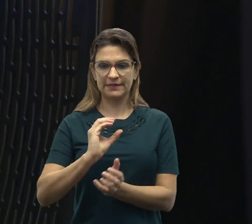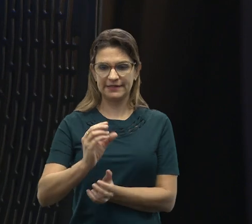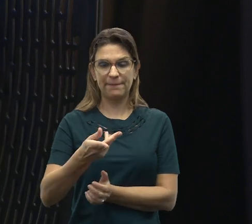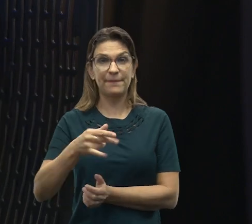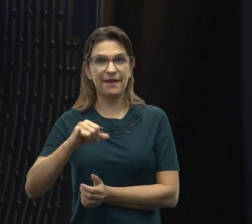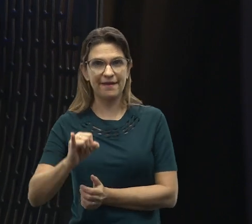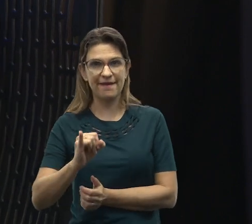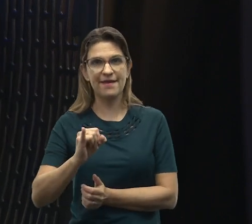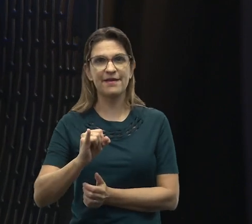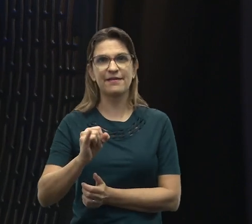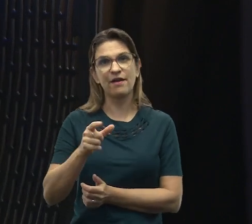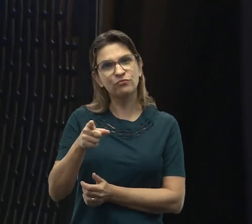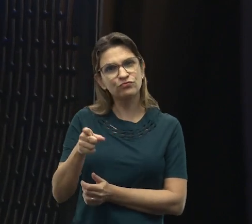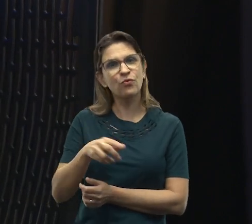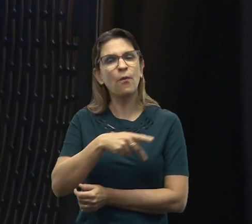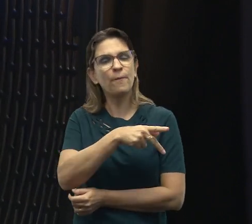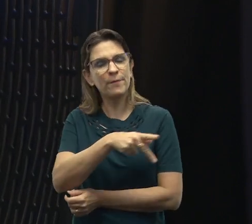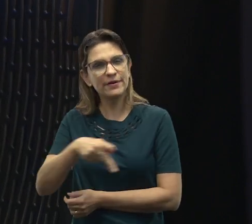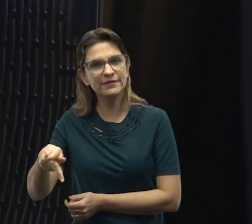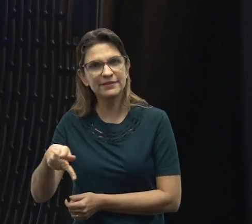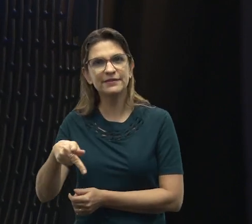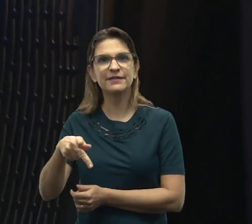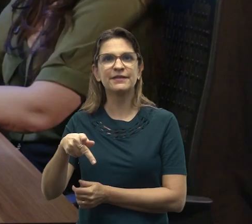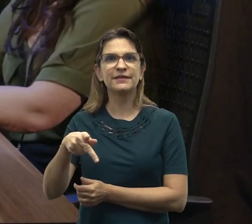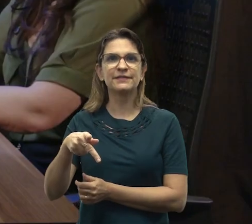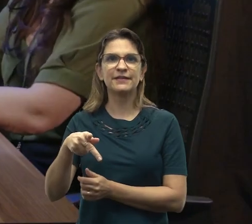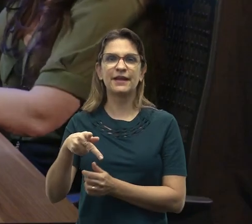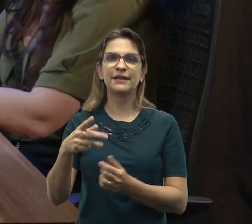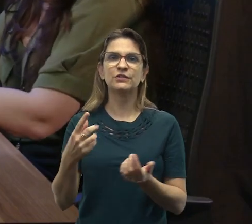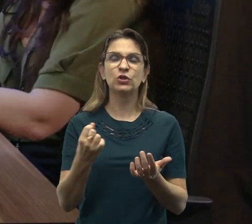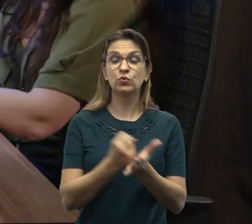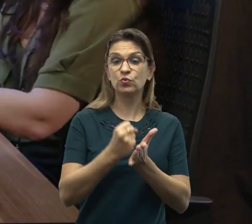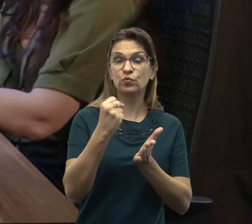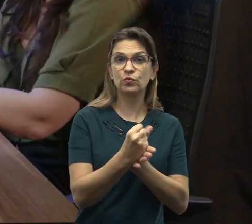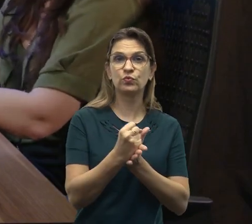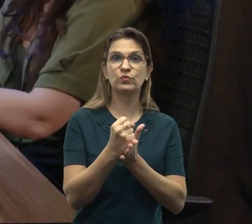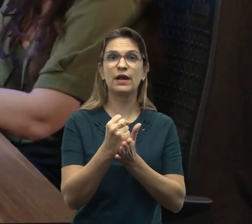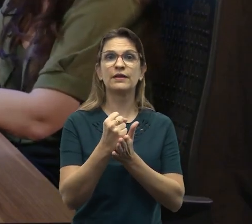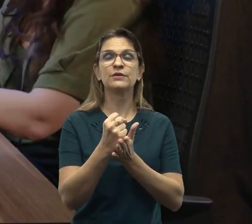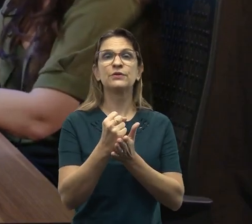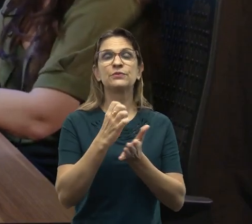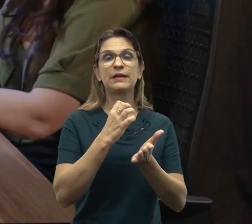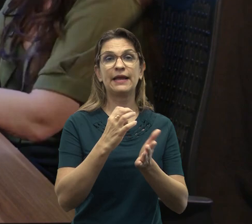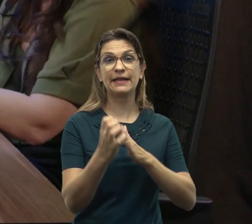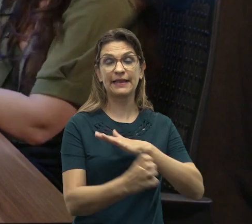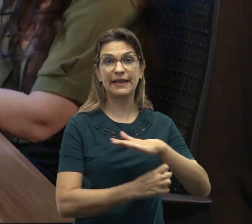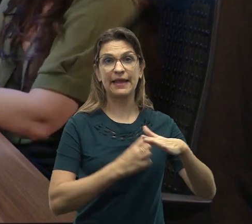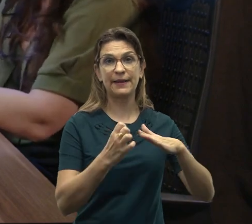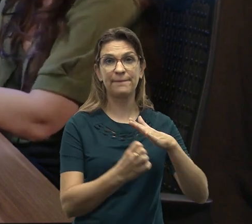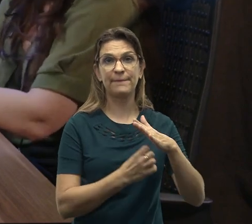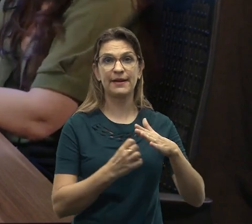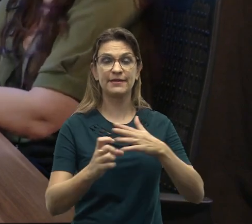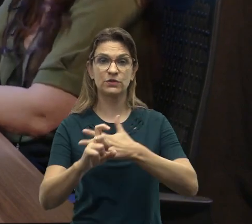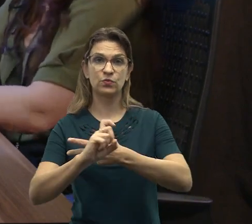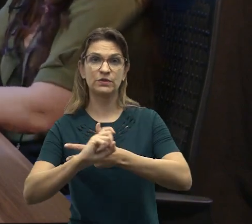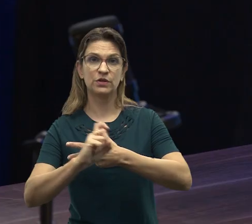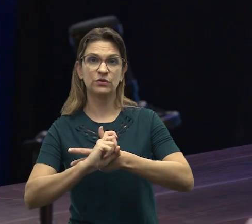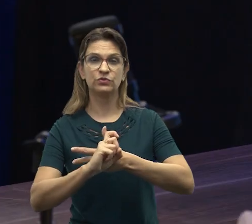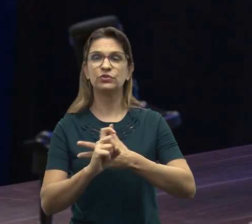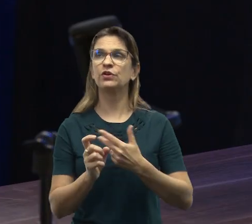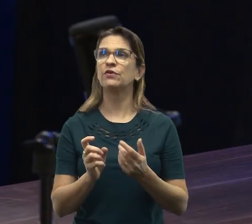esse contrato do consórcio Guaicurus com o Executivo. O que você destaca aí dessa investigação até